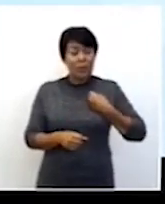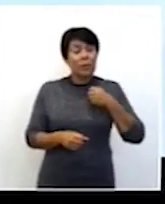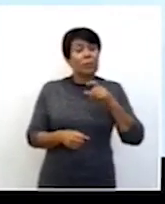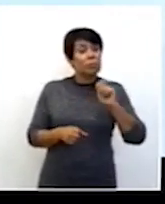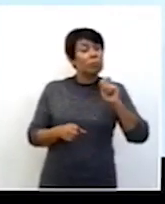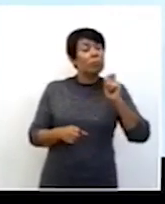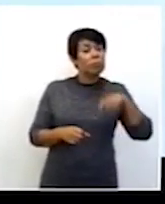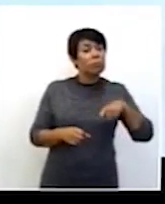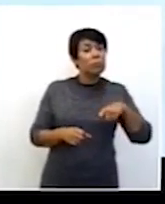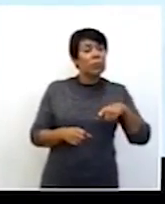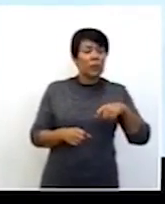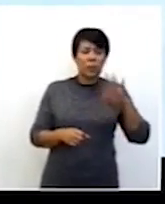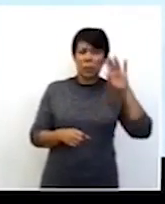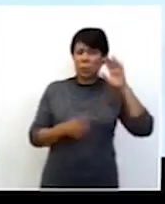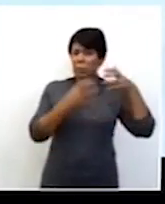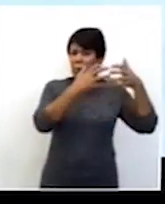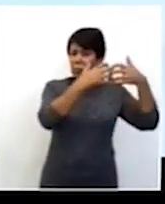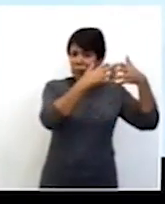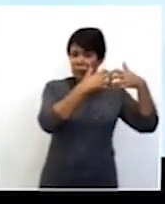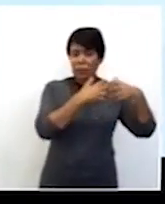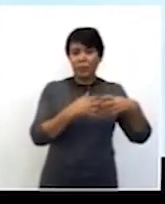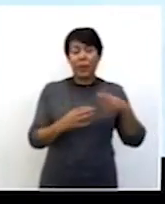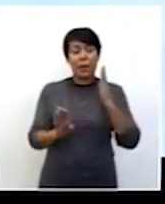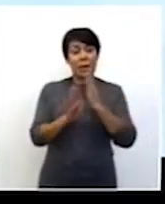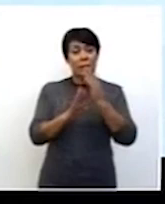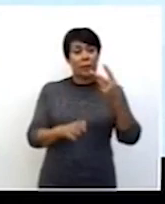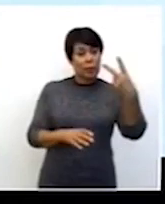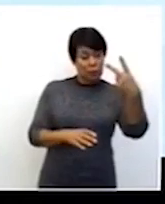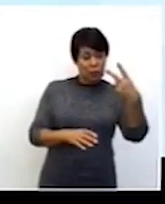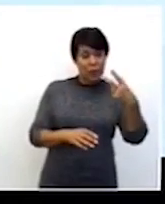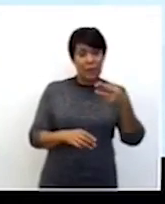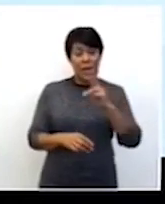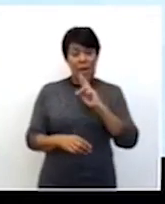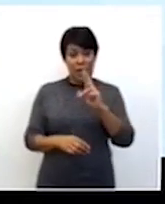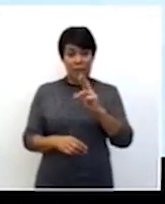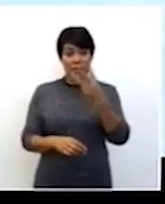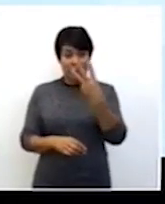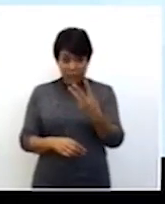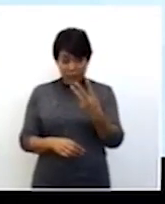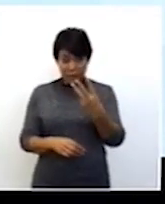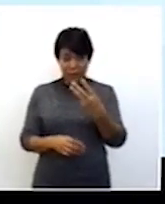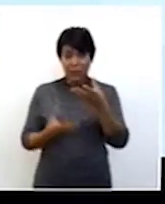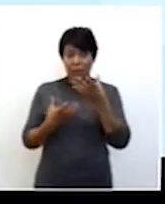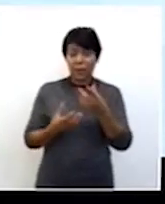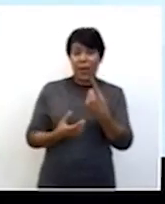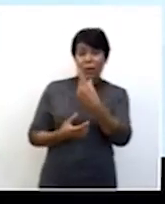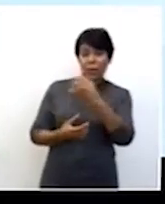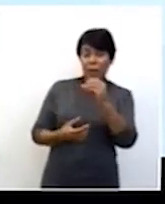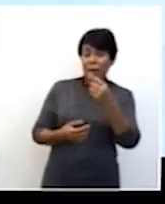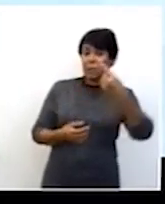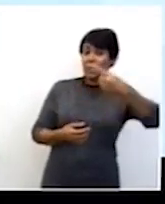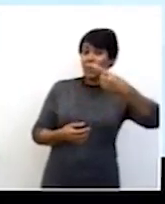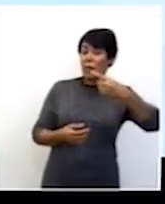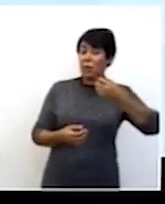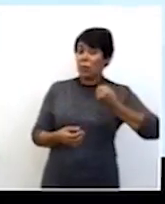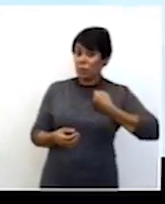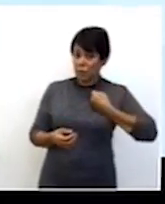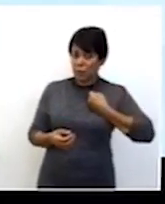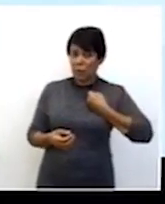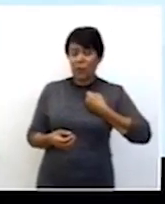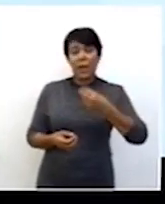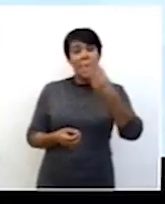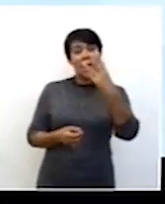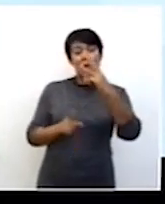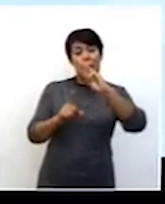eu identifiquei o primeiro termo como 2, a razão como 3, e aí eu quero os 10 primeiros termos. 3 elevado